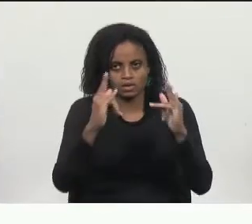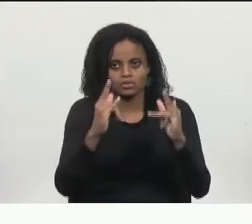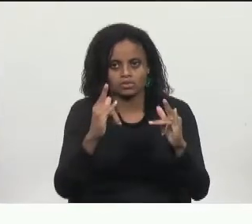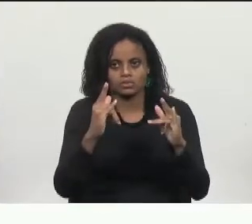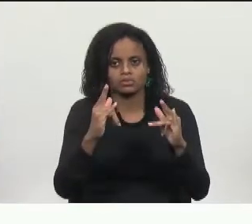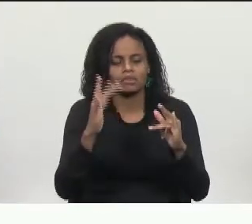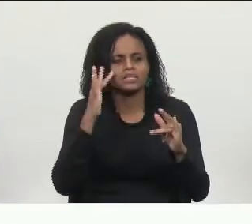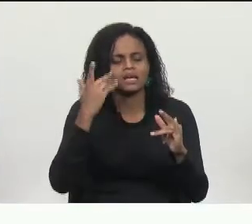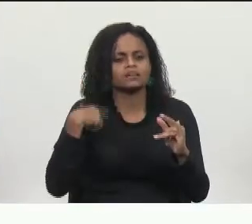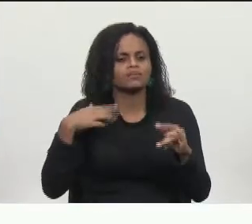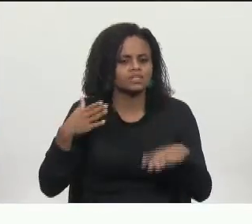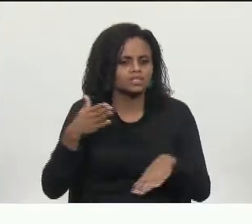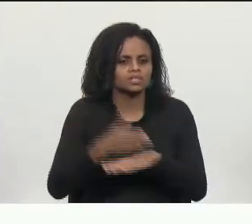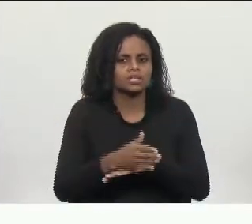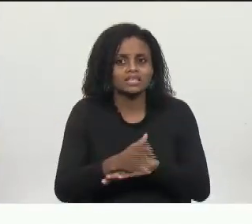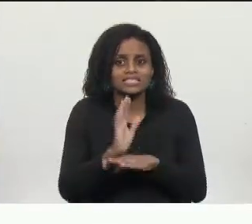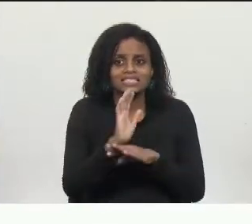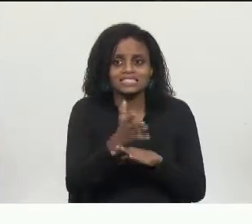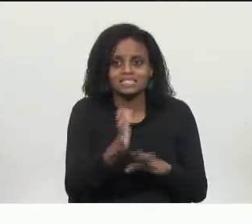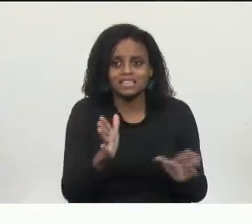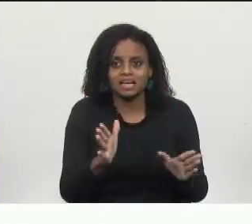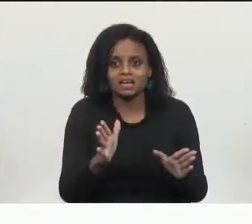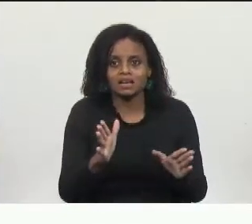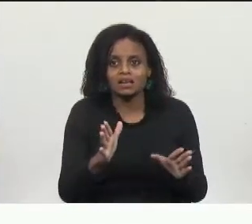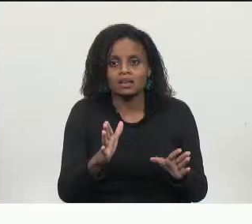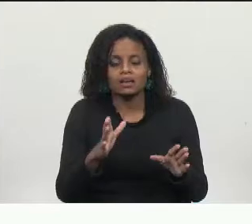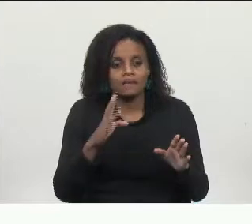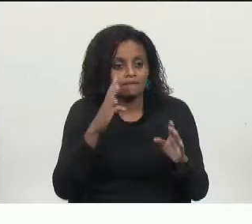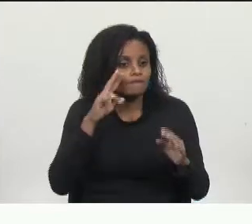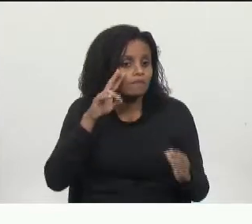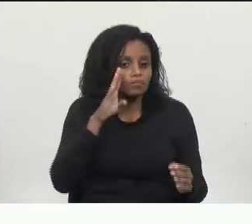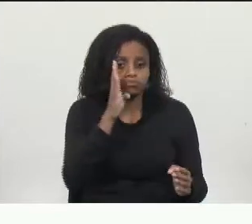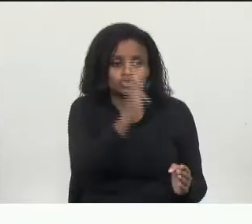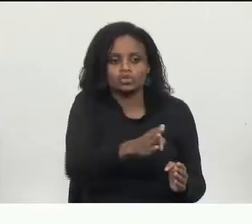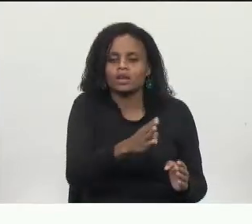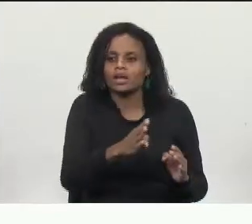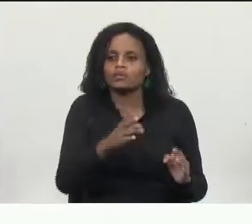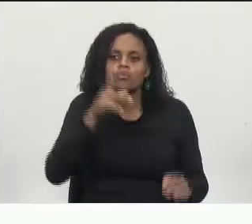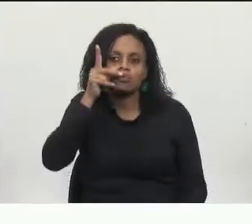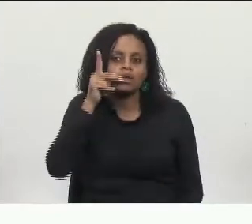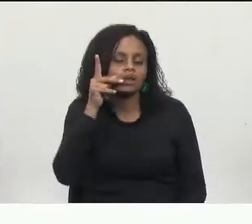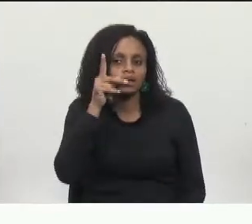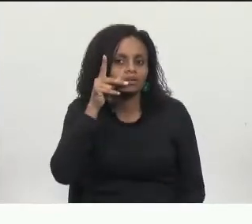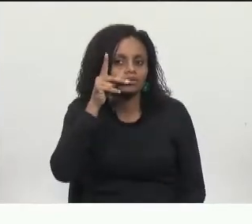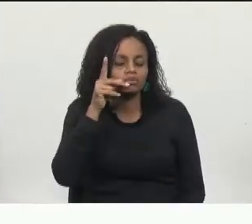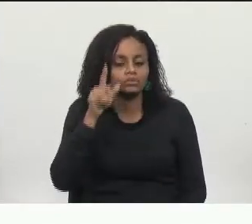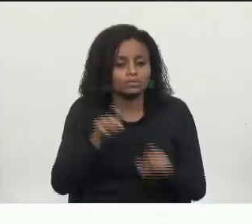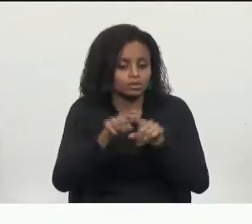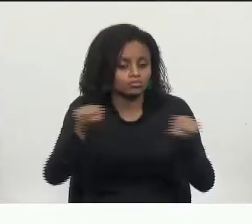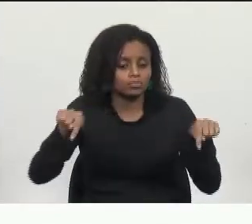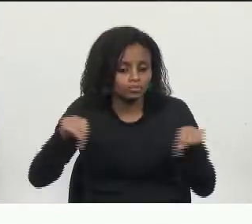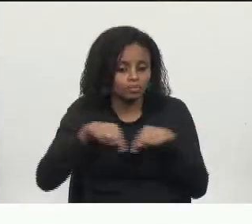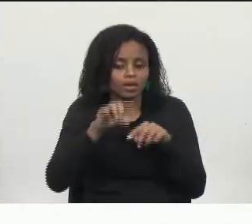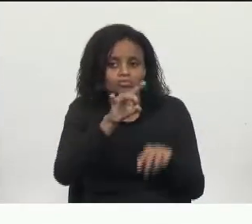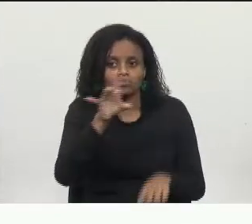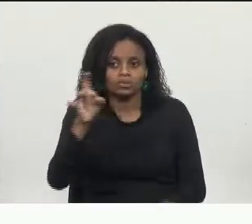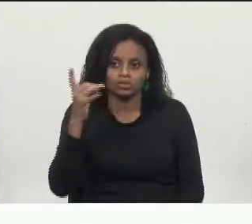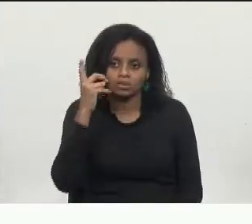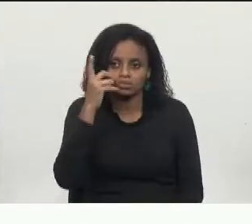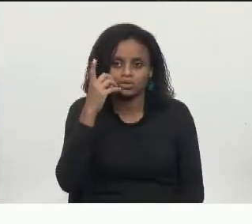prédio, já dá acesso ao plenário e aos gabinetes, é um prédio só, então seria um acesso só. Aqui, no momento, do jeito que a